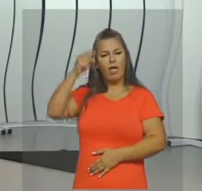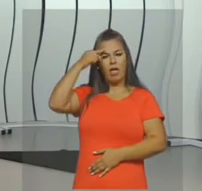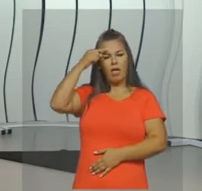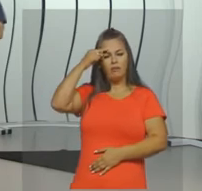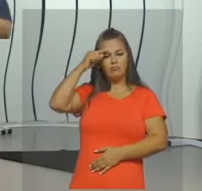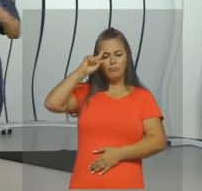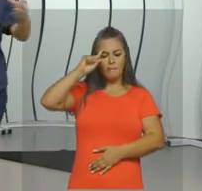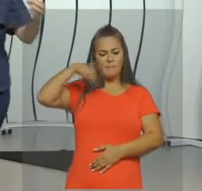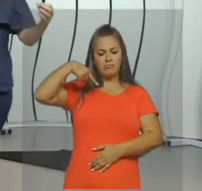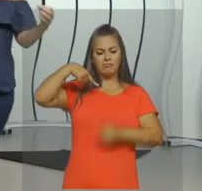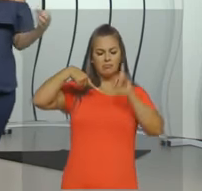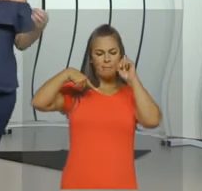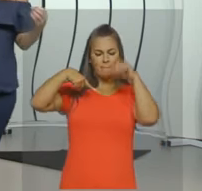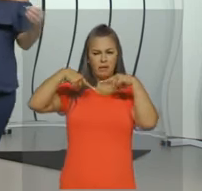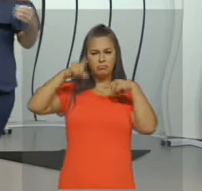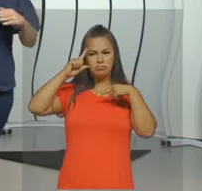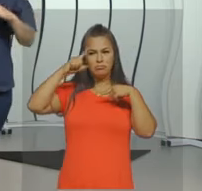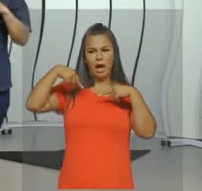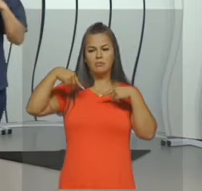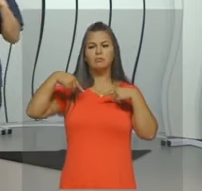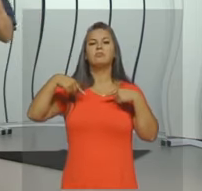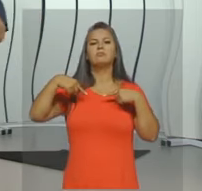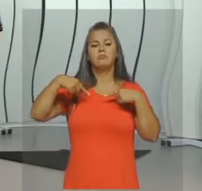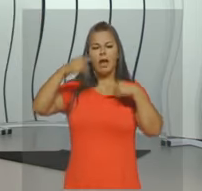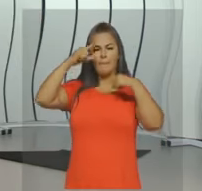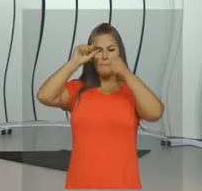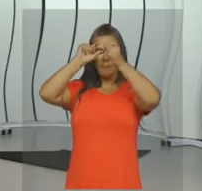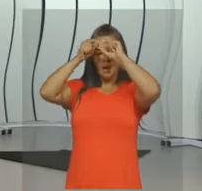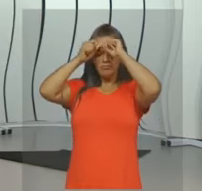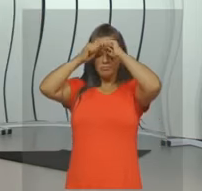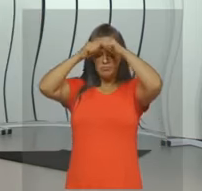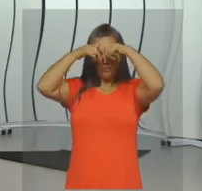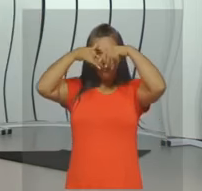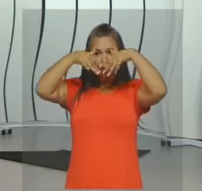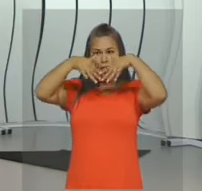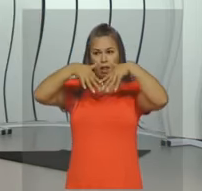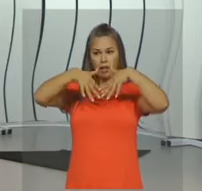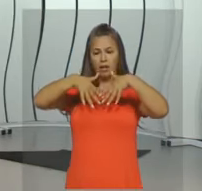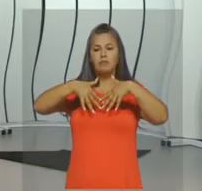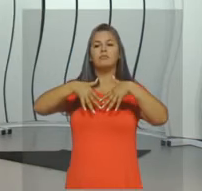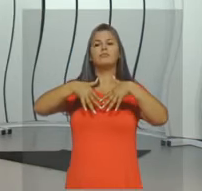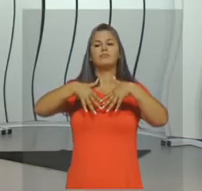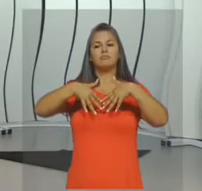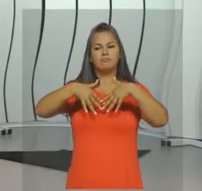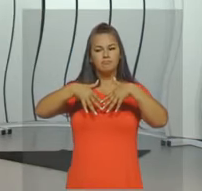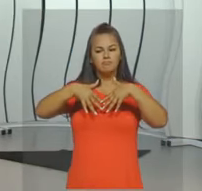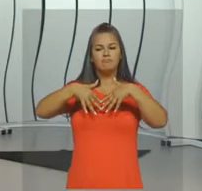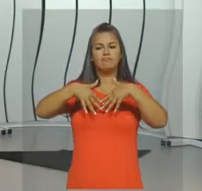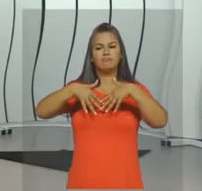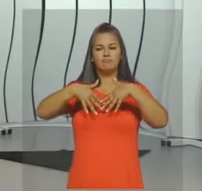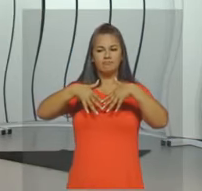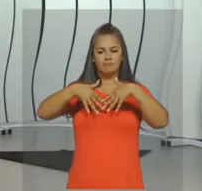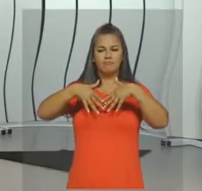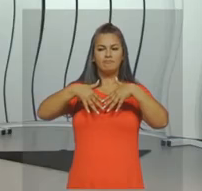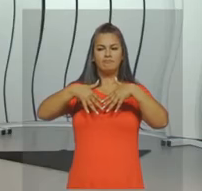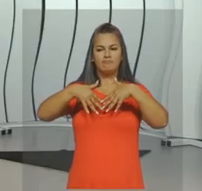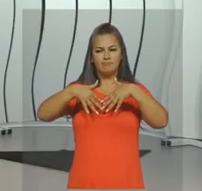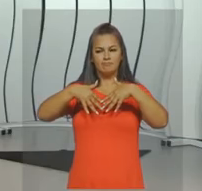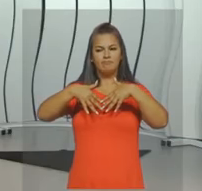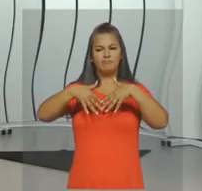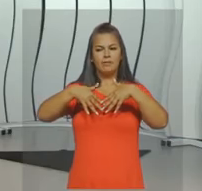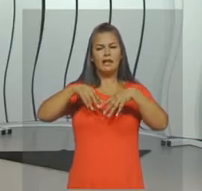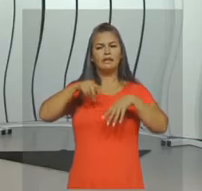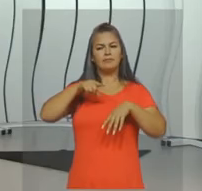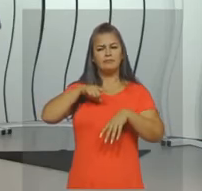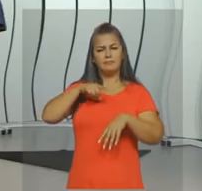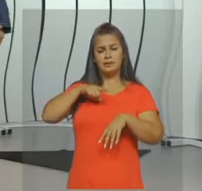periférico, formado por nervos, por gânglios, eles podem ter aí, ele pode ser autônomo, então eu tenho aí algumas